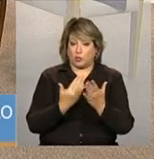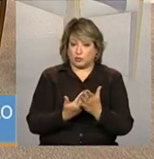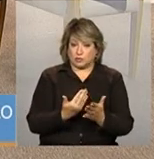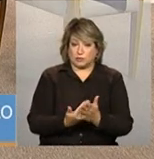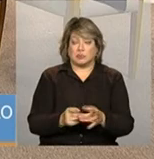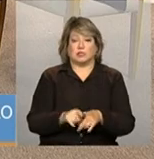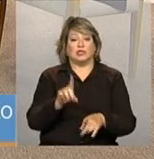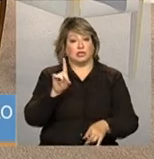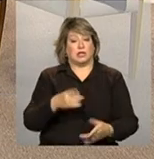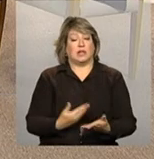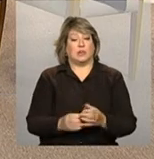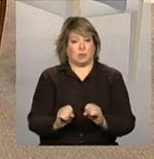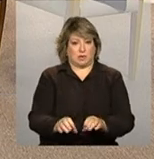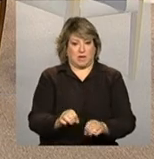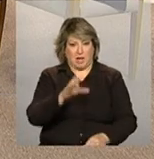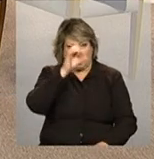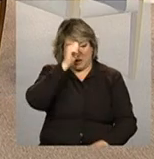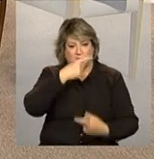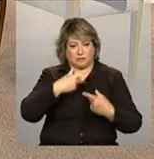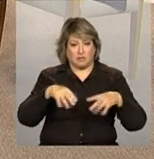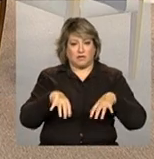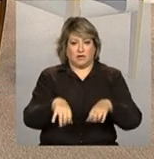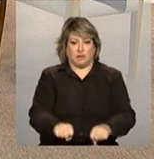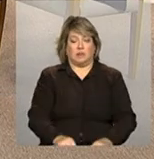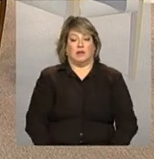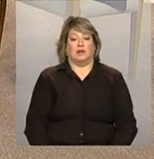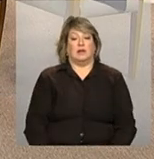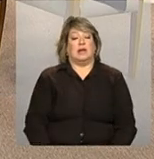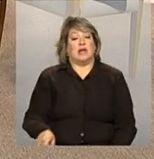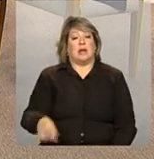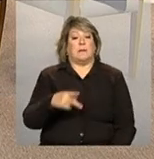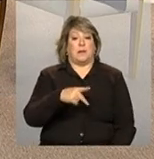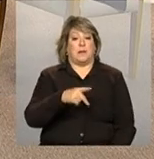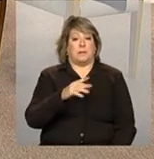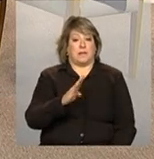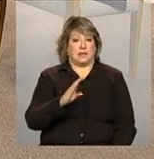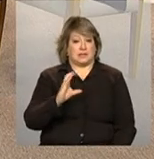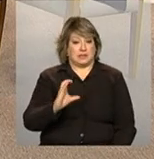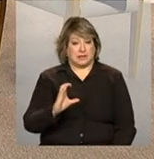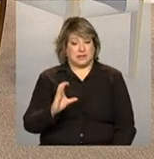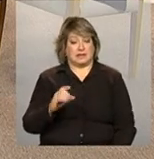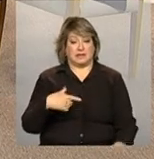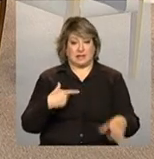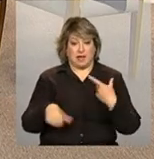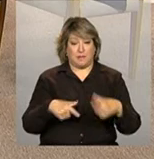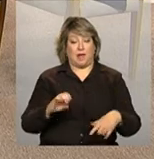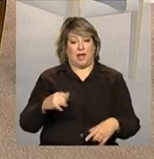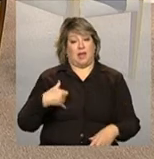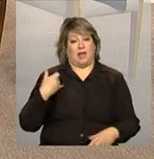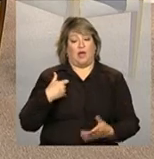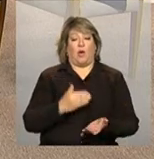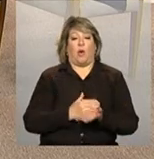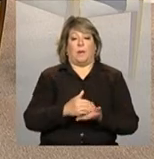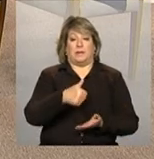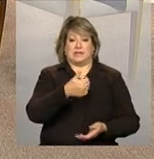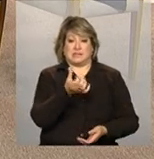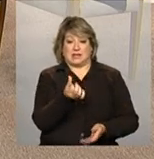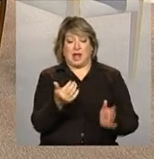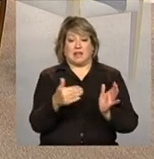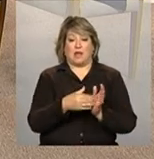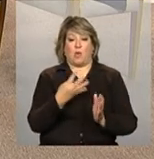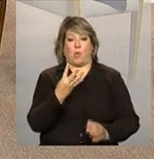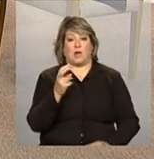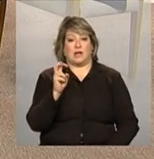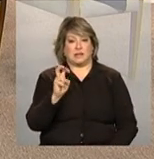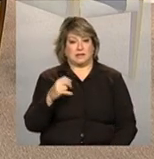educação. E no BPC Trabalho, é um público então mais velho, a partir de 16 anos até 45